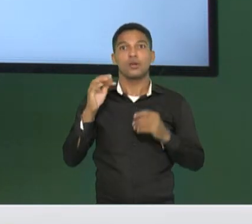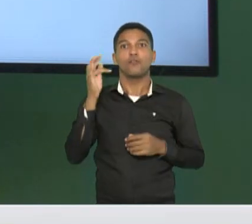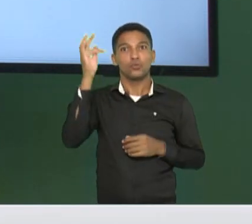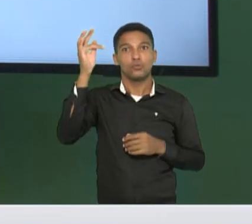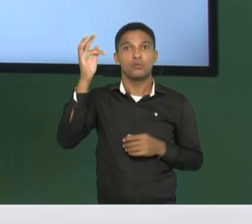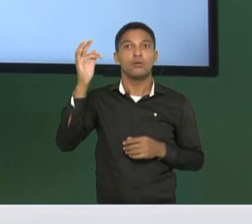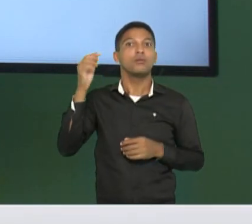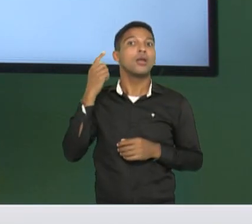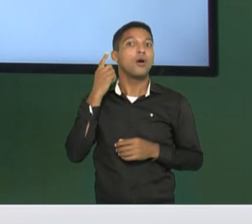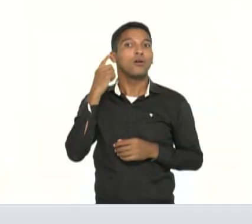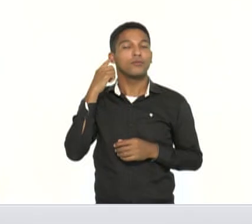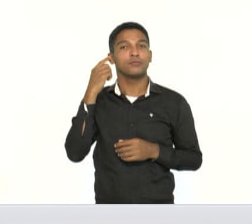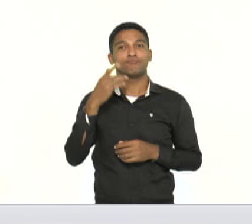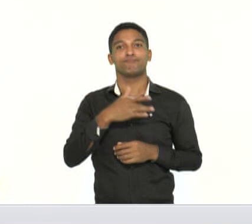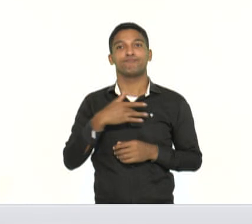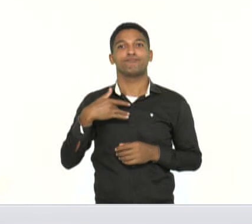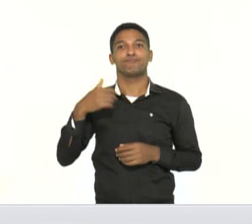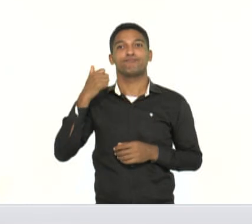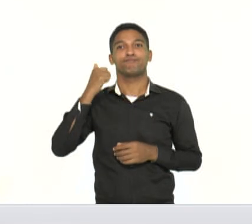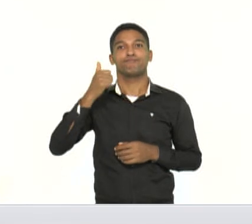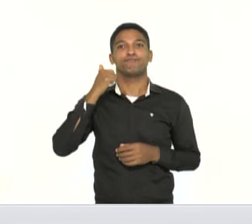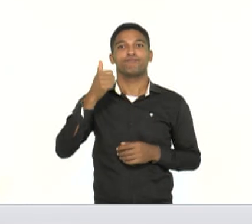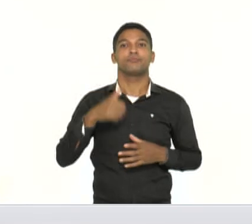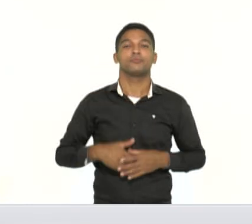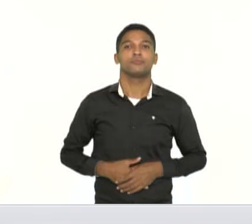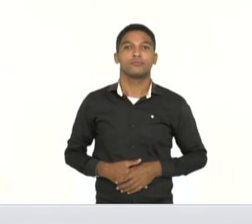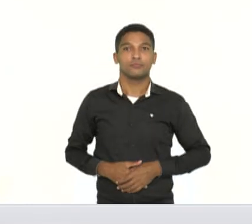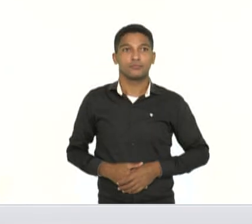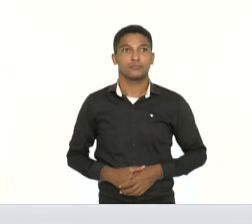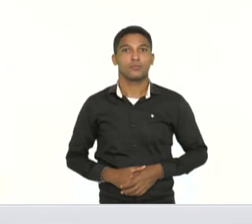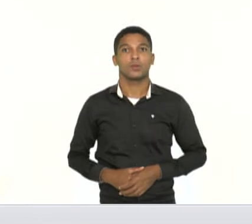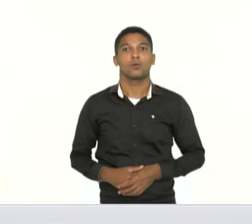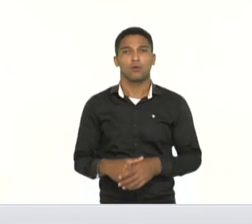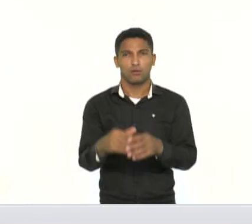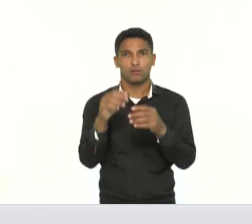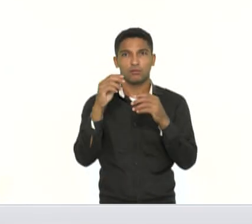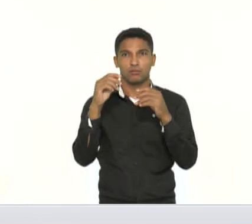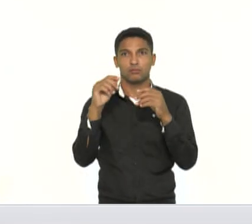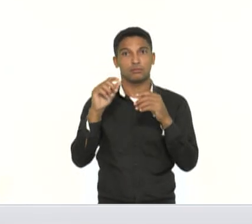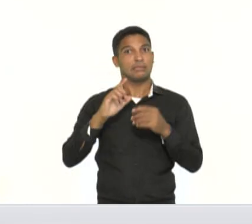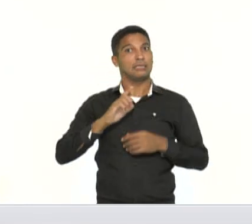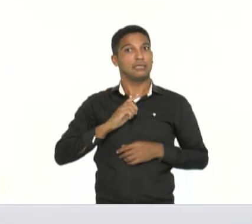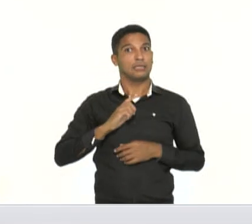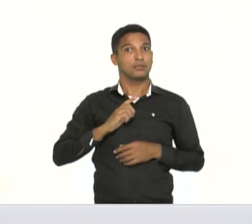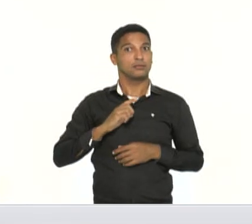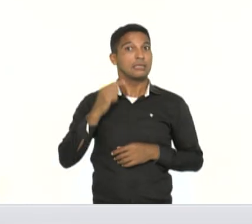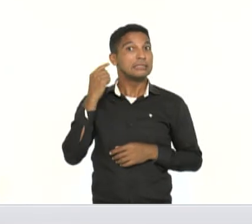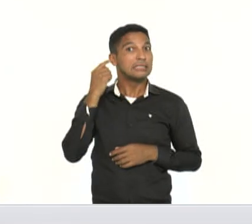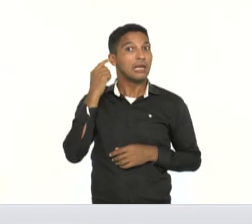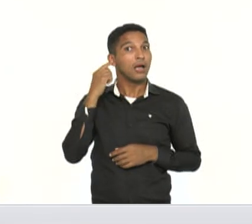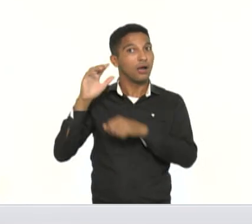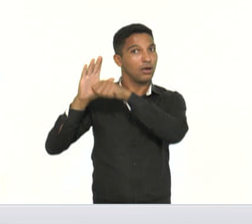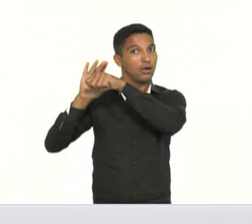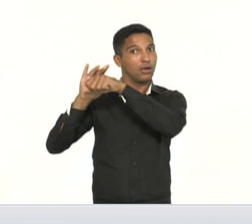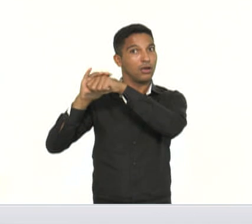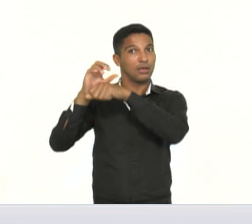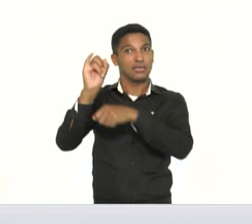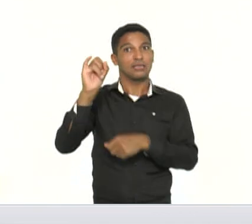ouvidos. As causas da perda auditiva incluem infecções, gente. Então, cuidado com infecção de ouvido também,